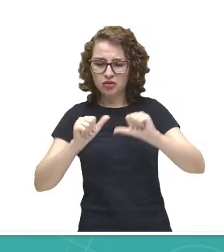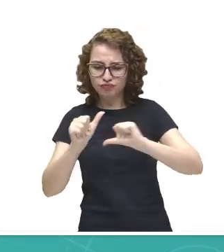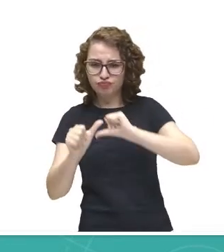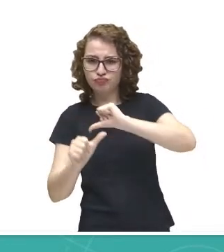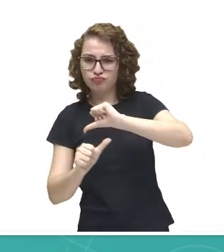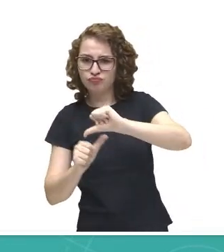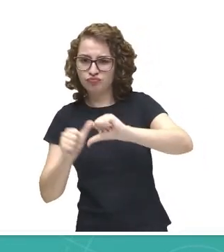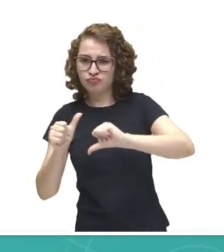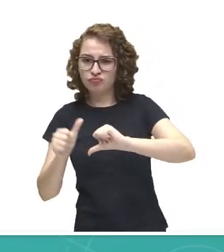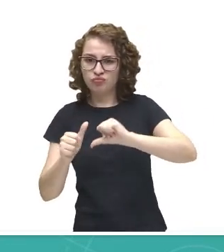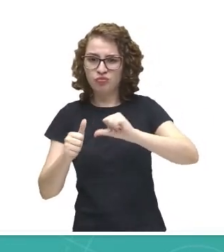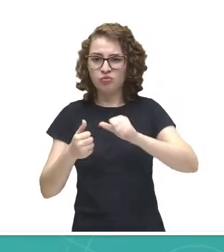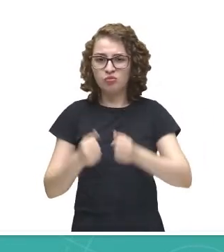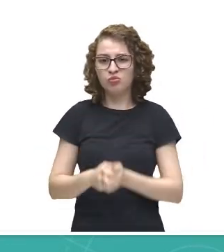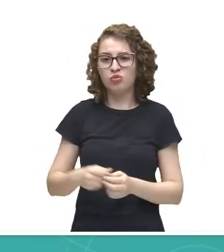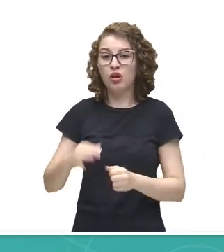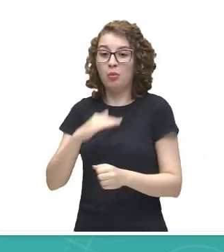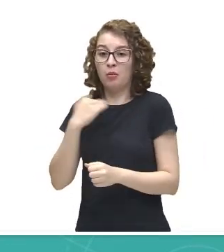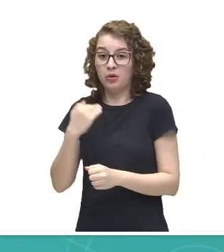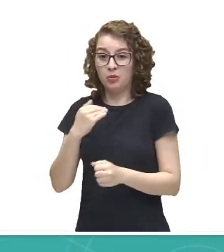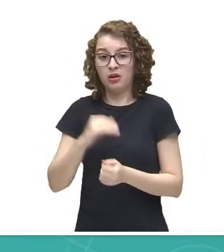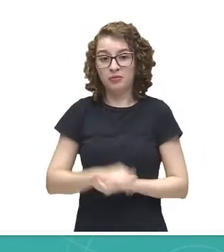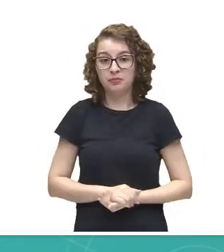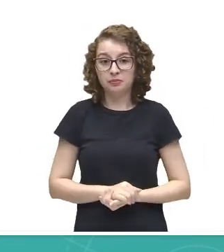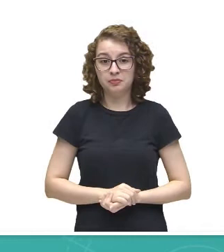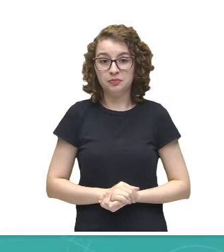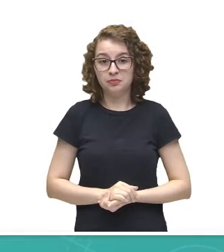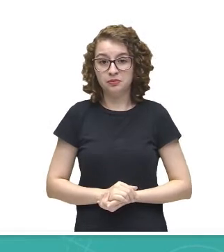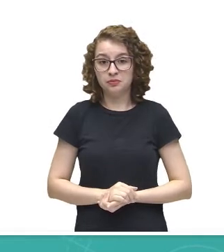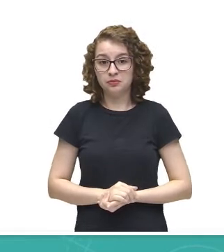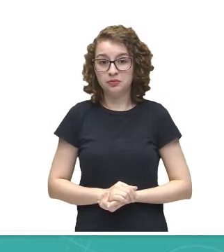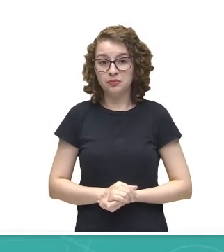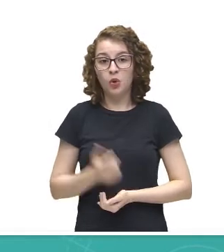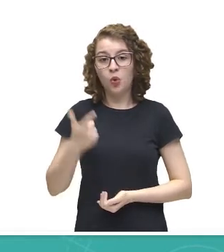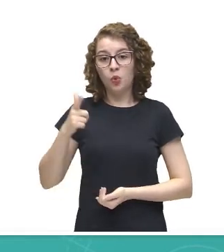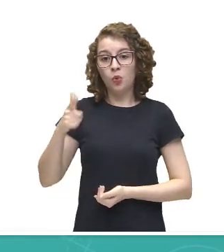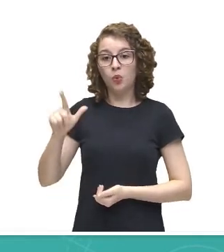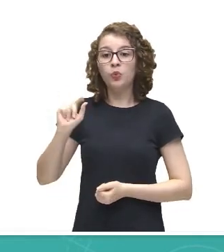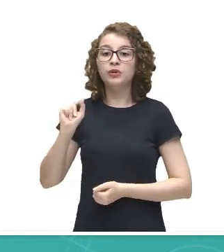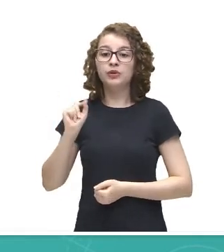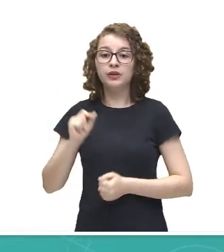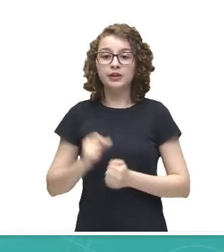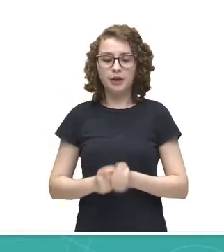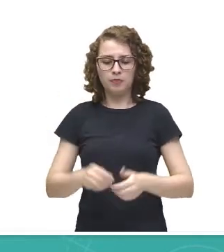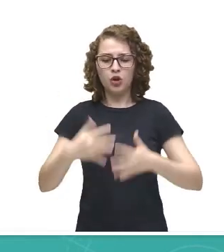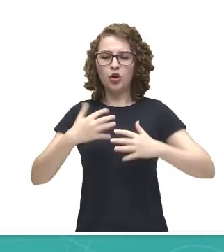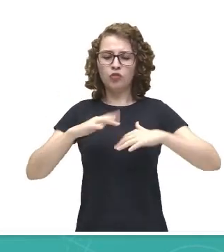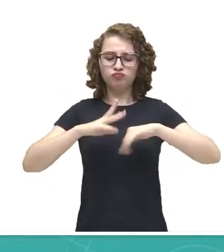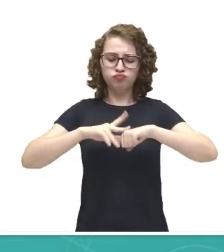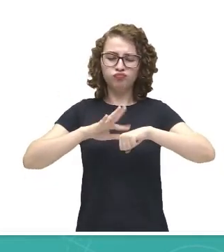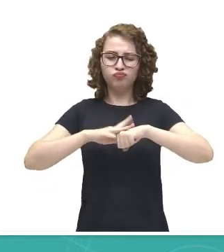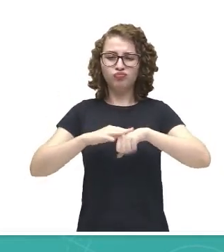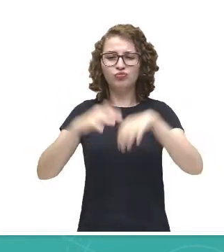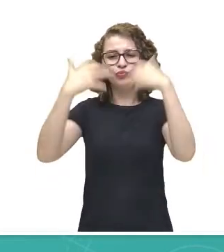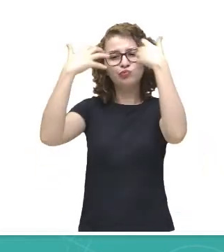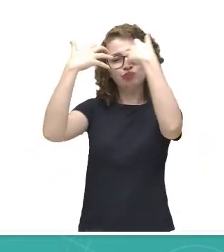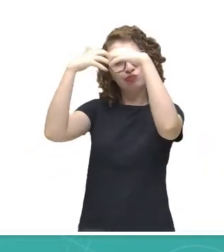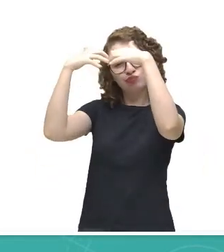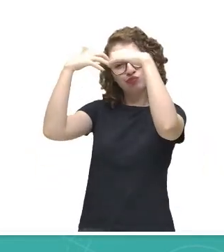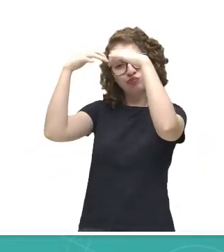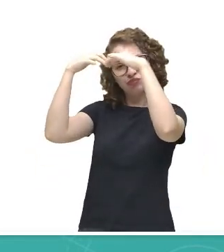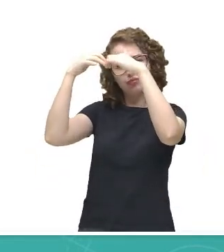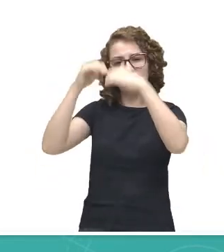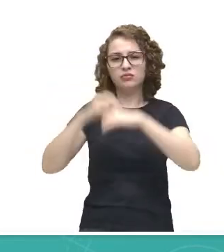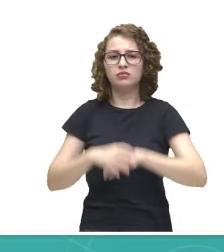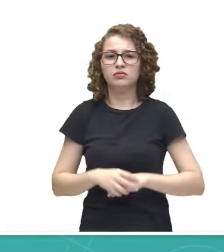virar malignas. Outra patologia são as doenças mentais. Essa também não é,